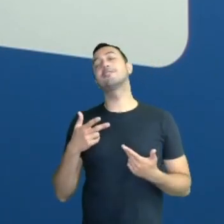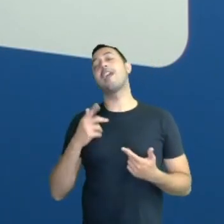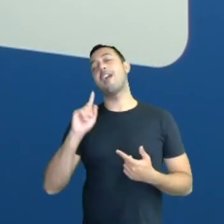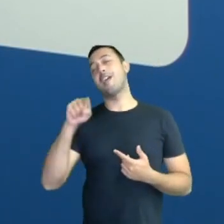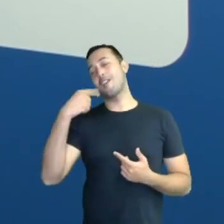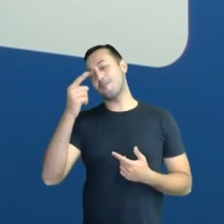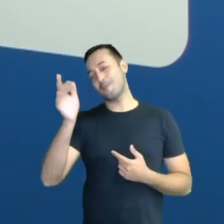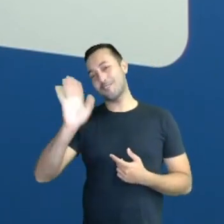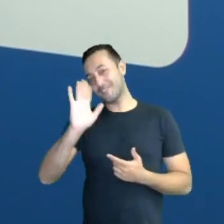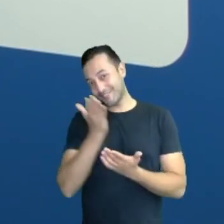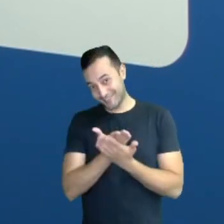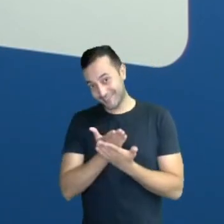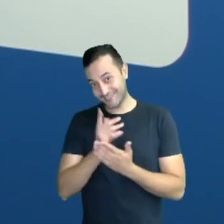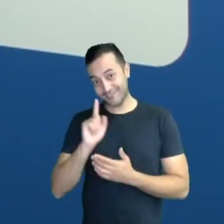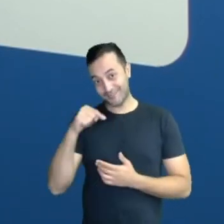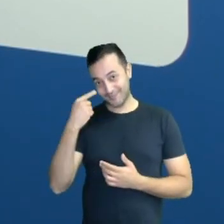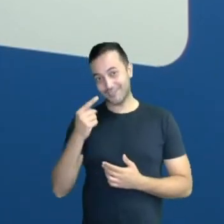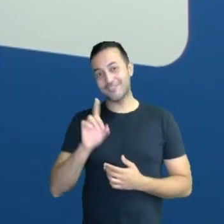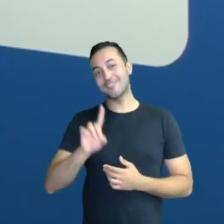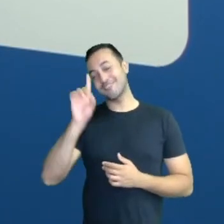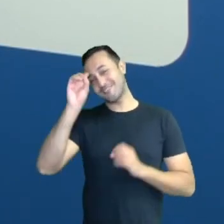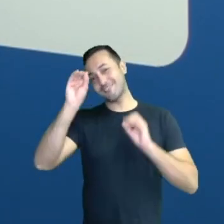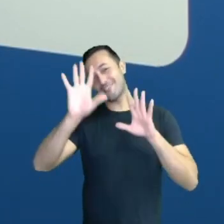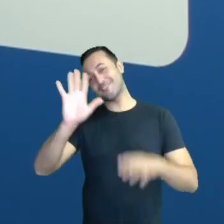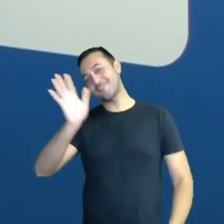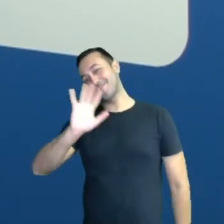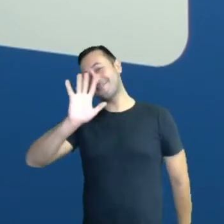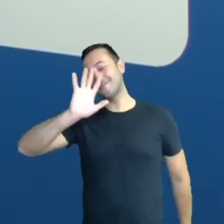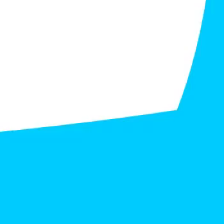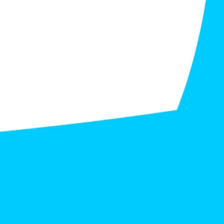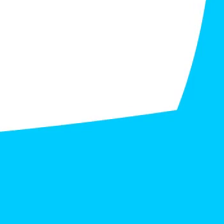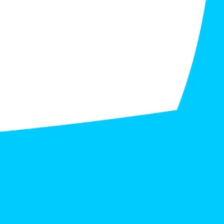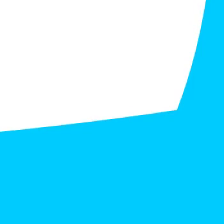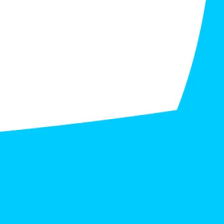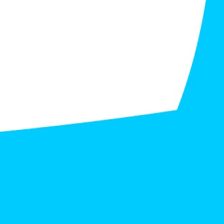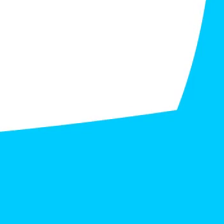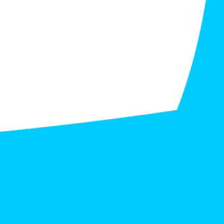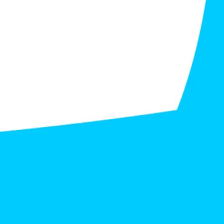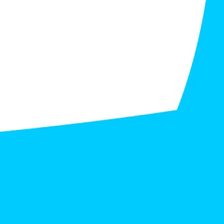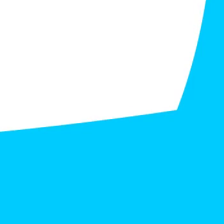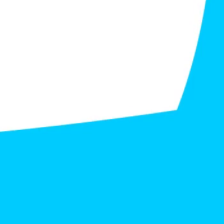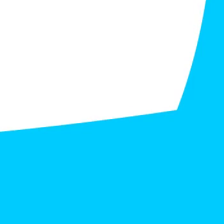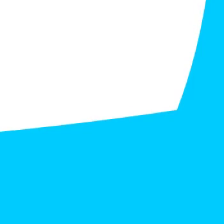até a próxima aula, tá bom? Fica com Deus e tchau, tchau!